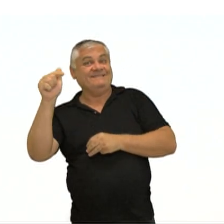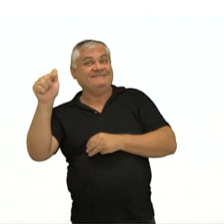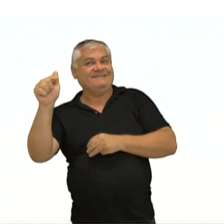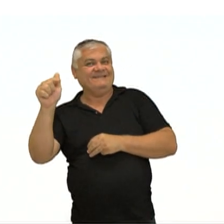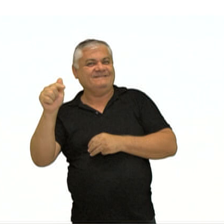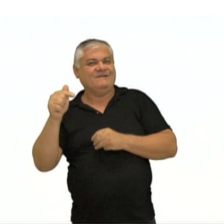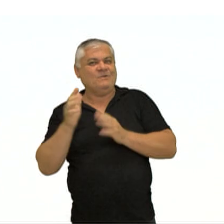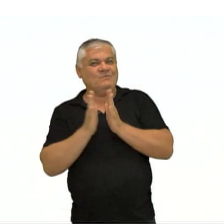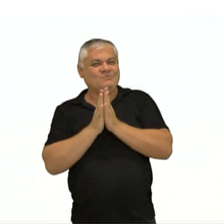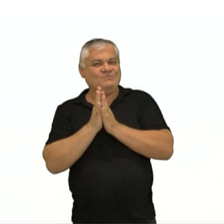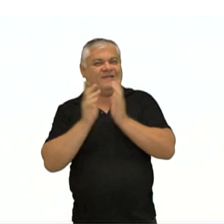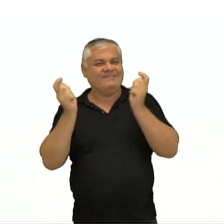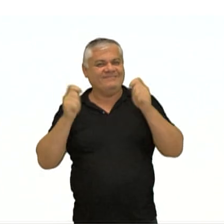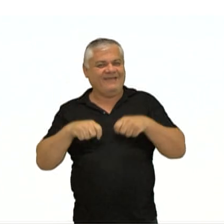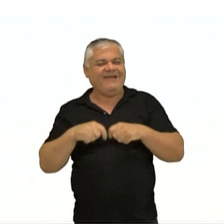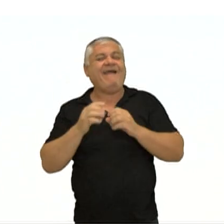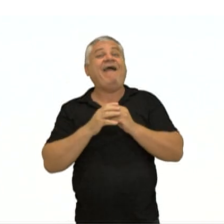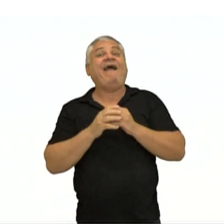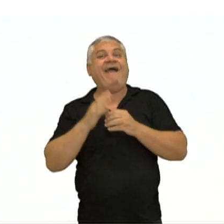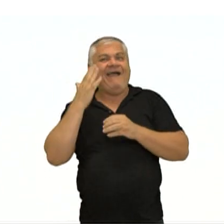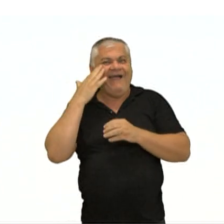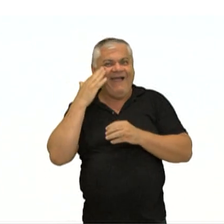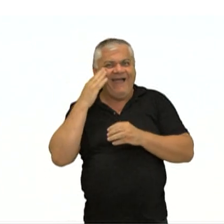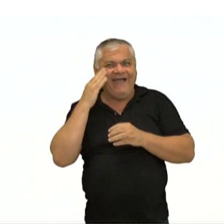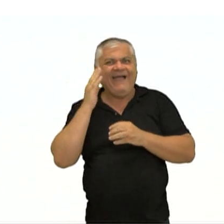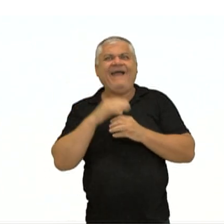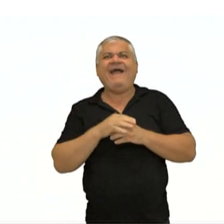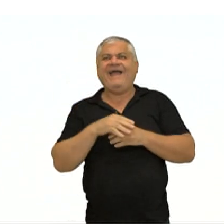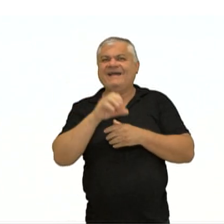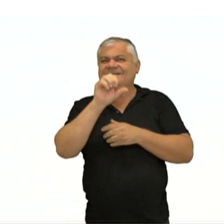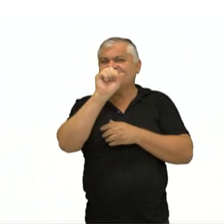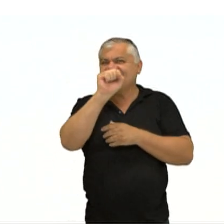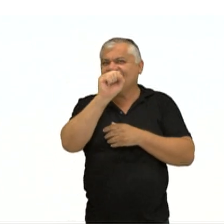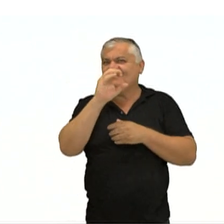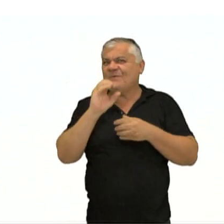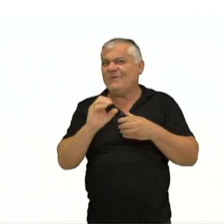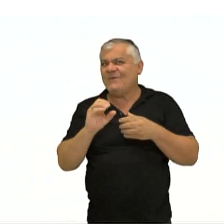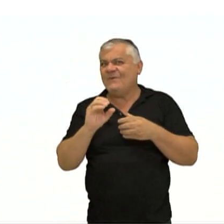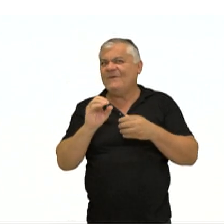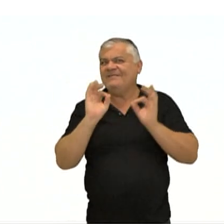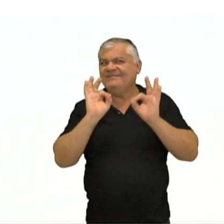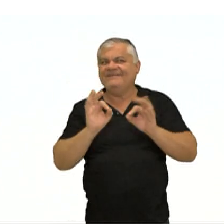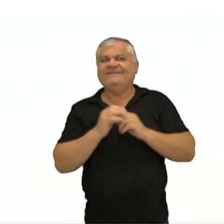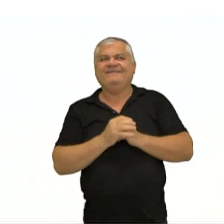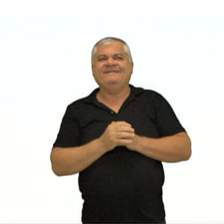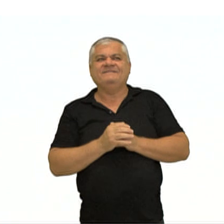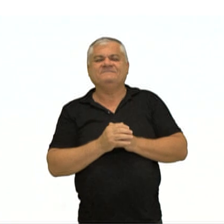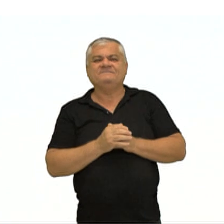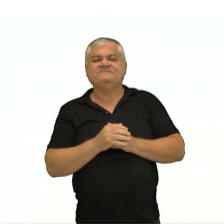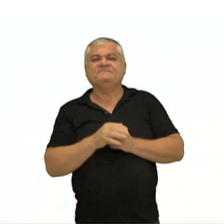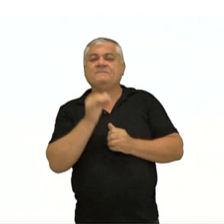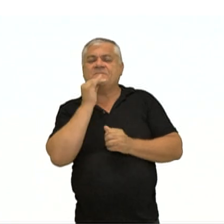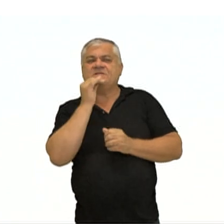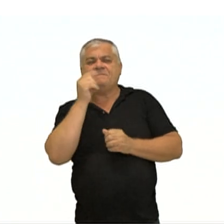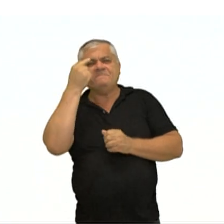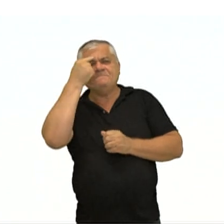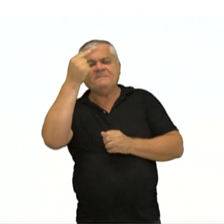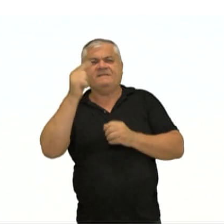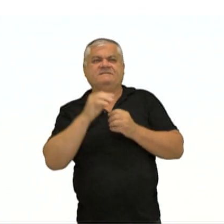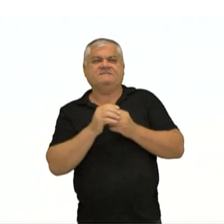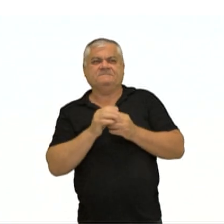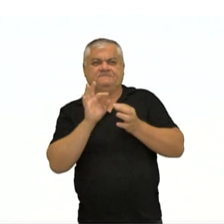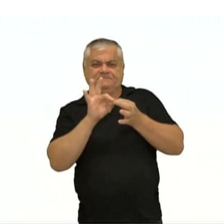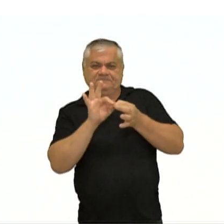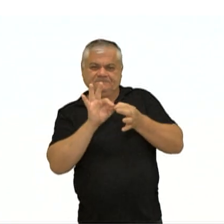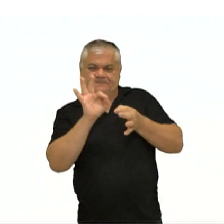então tem a ver com seno e cosseno. Normalmente, quando tem dado algum valor ali, nós vamos ter a ver. Se vocês imaginarem aqui,